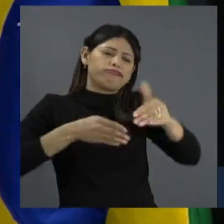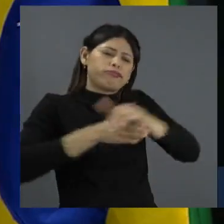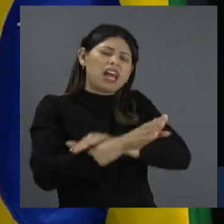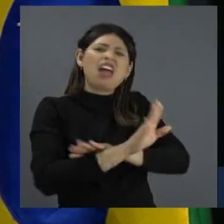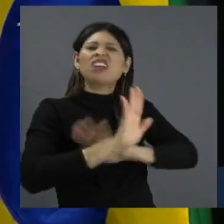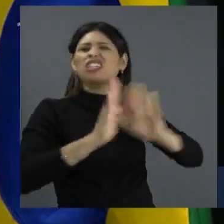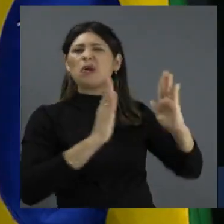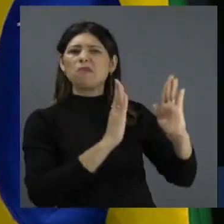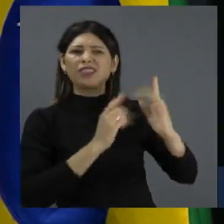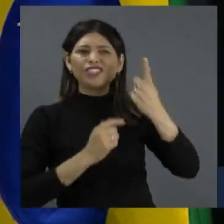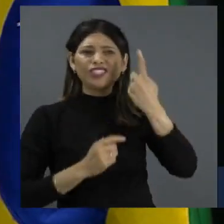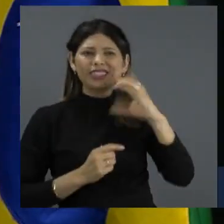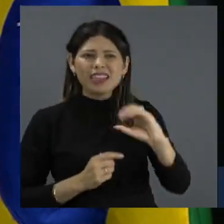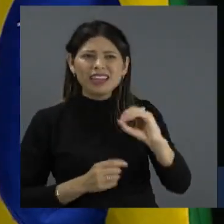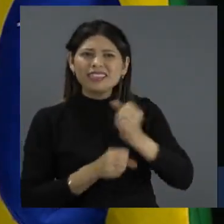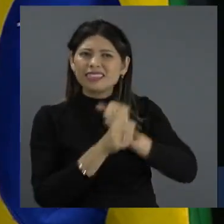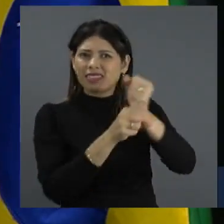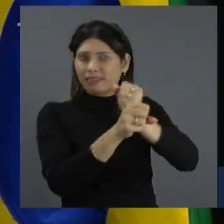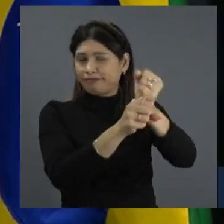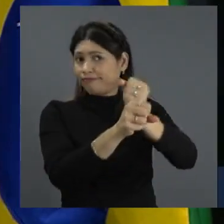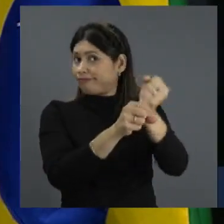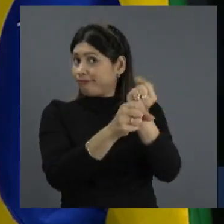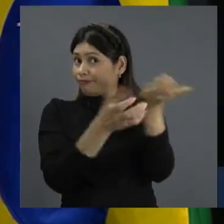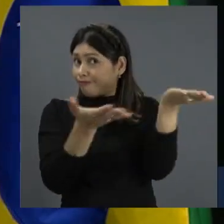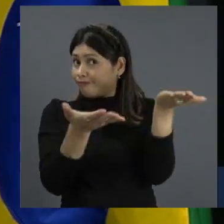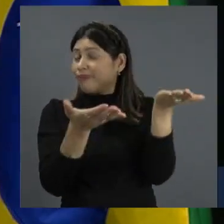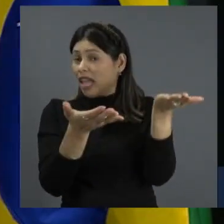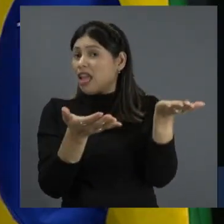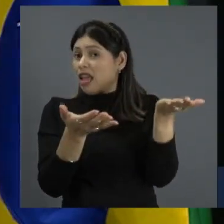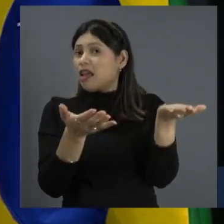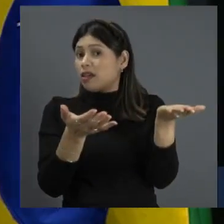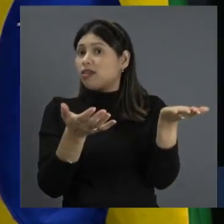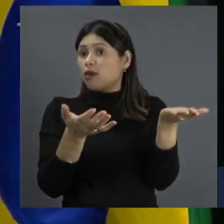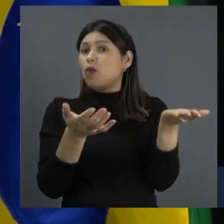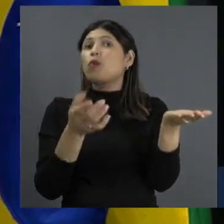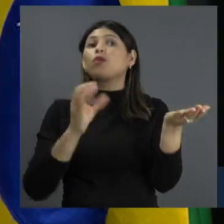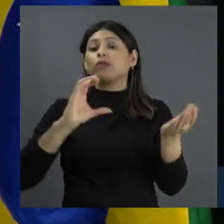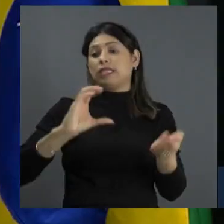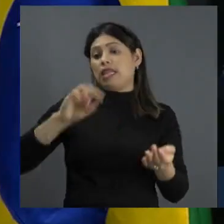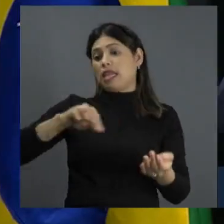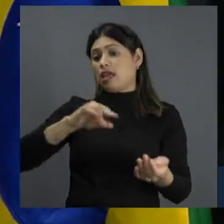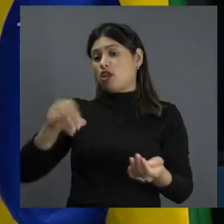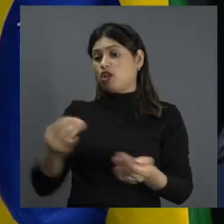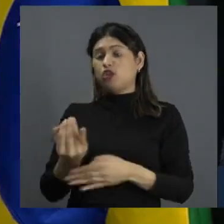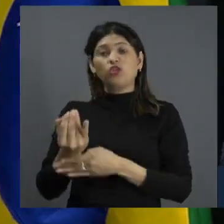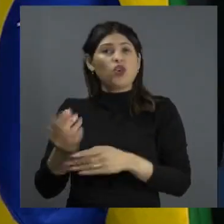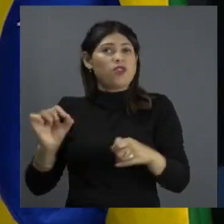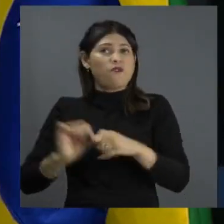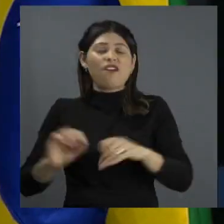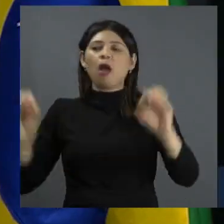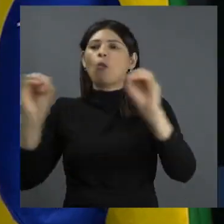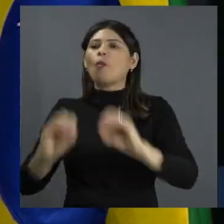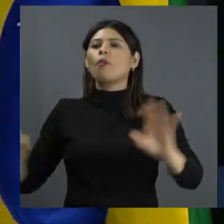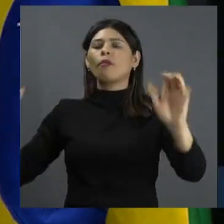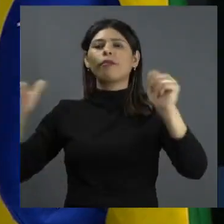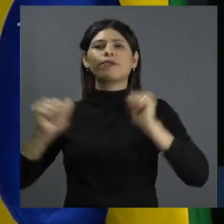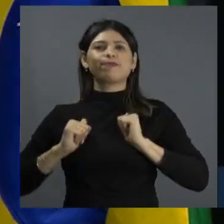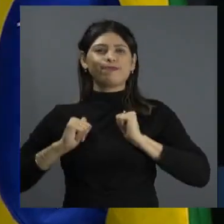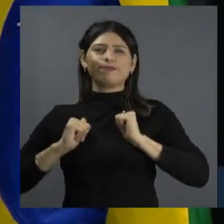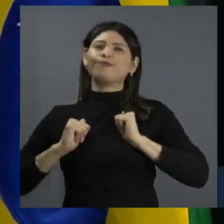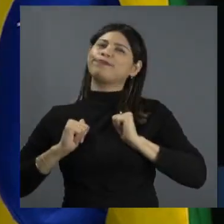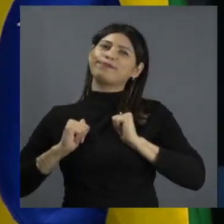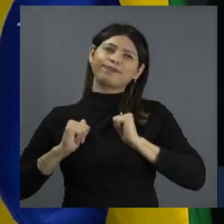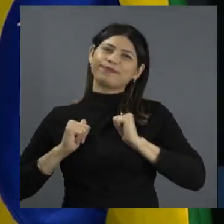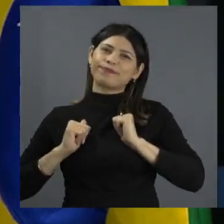Uma indecência. Mas sobre essa insanidade, o CNJ não faz nenhum movimento. Engraçado,